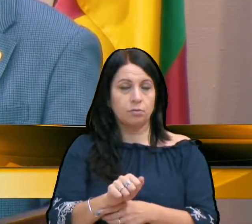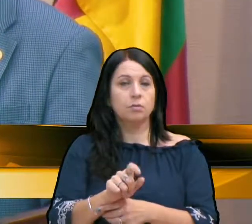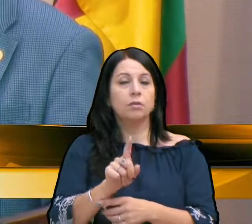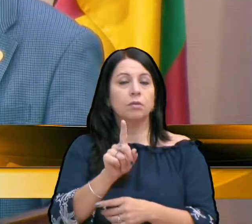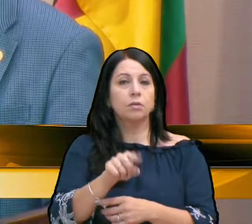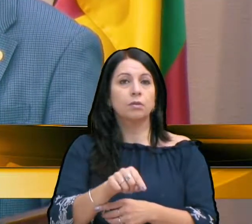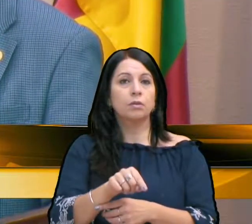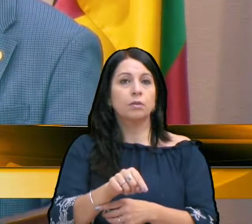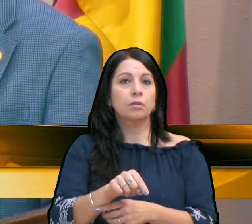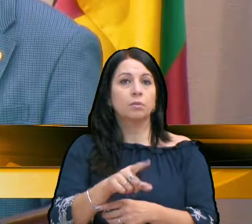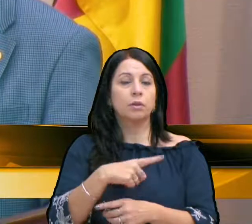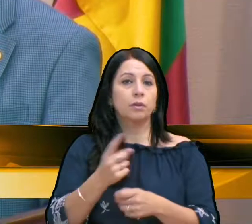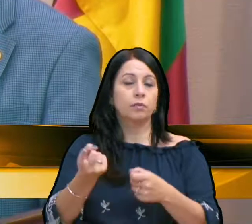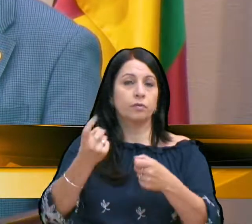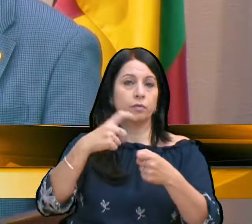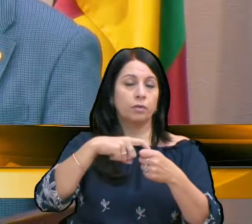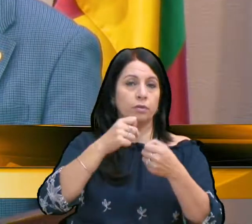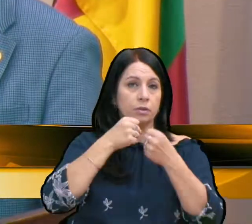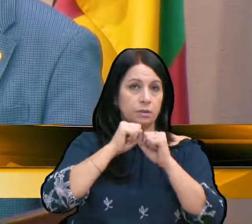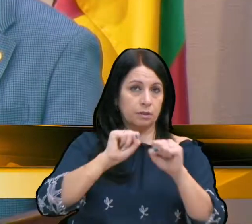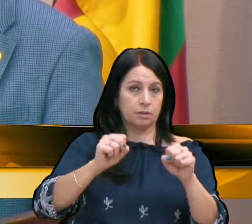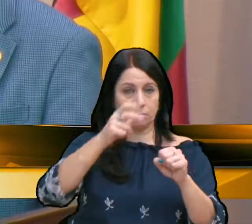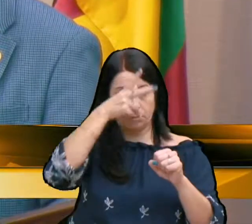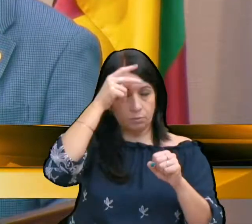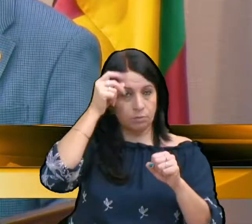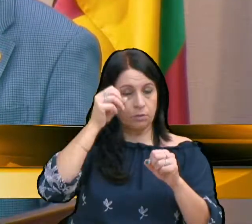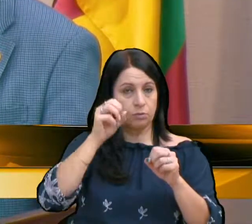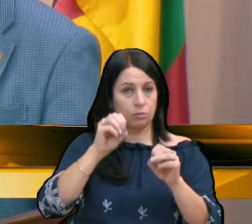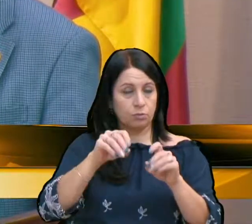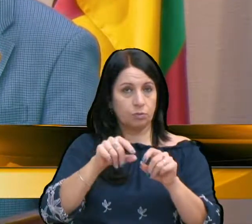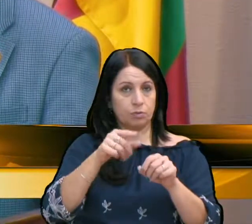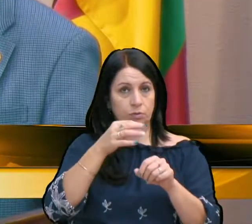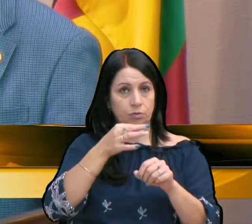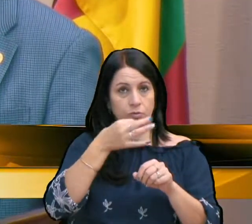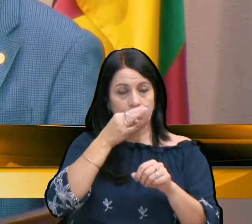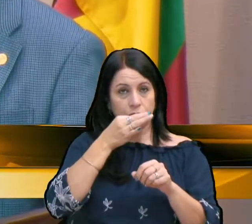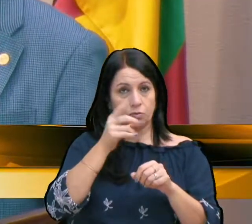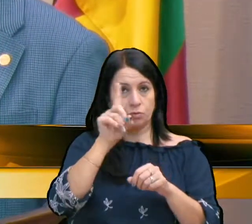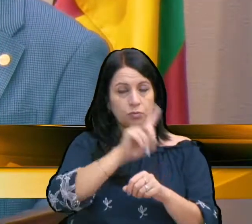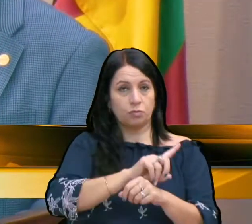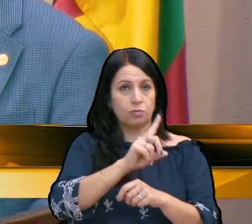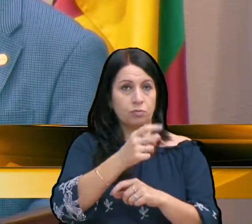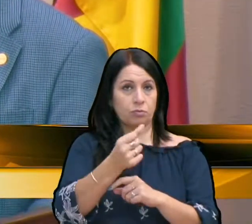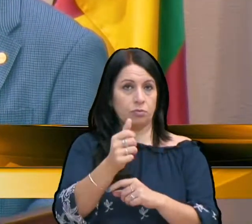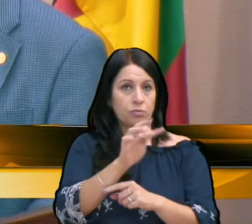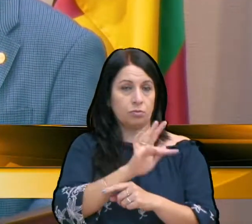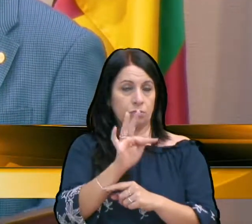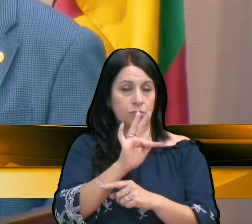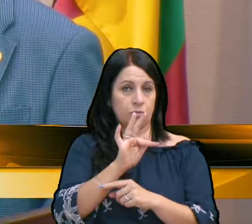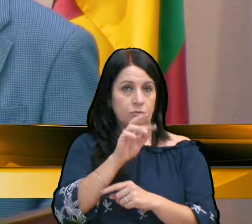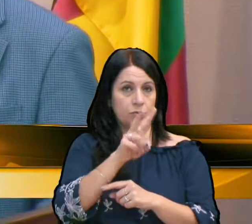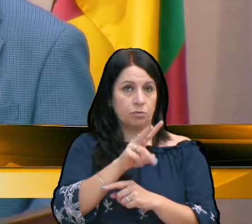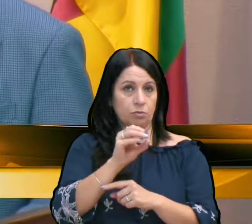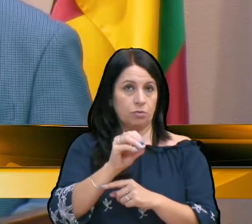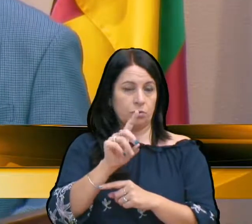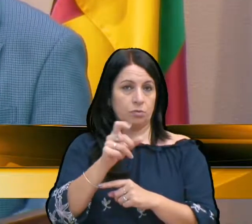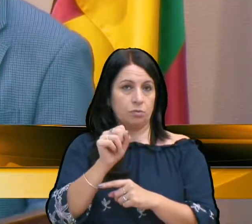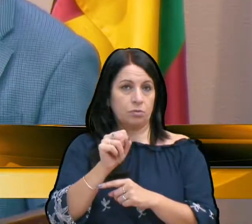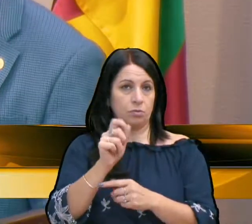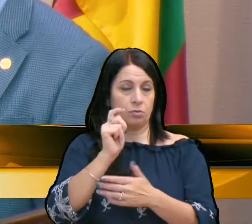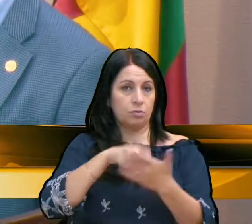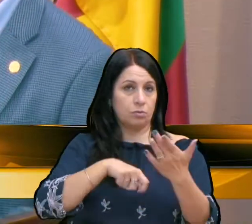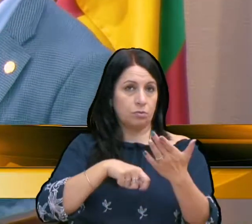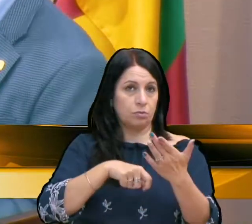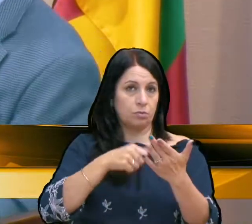matrículas, para que retornem à Secretaria Municipal de Educação de Caxias do Sul a contar do dia 16 de fevereiro de 2018, assinado